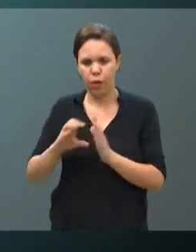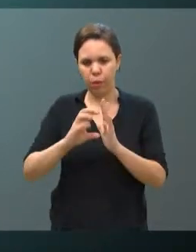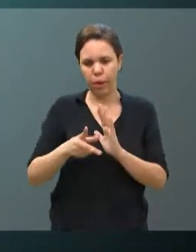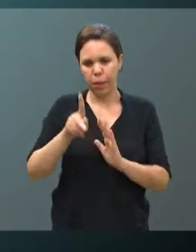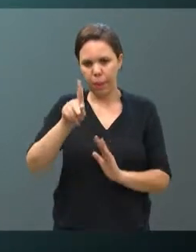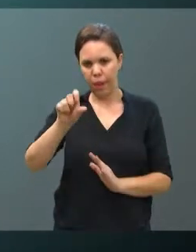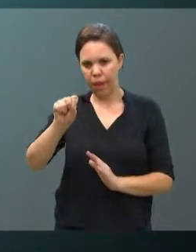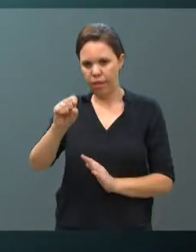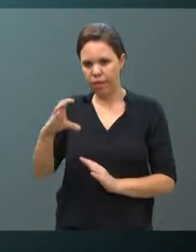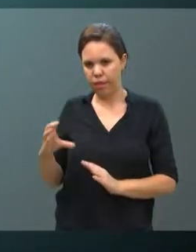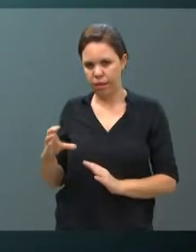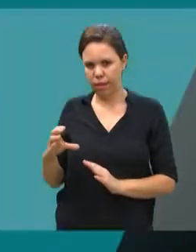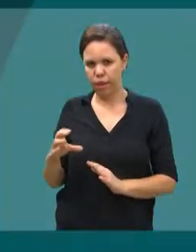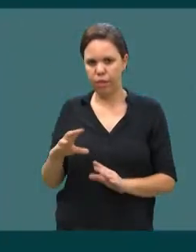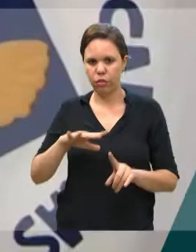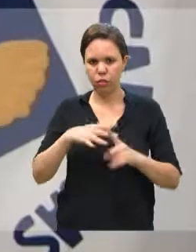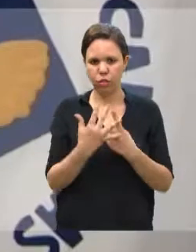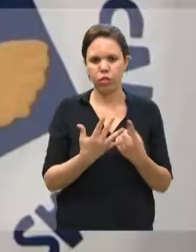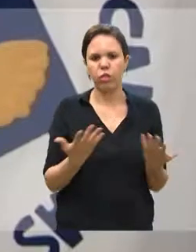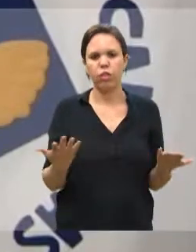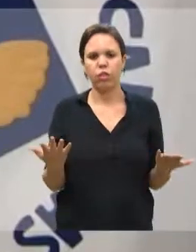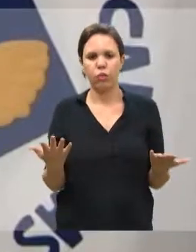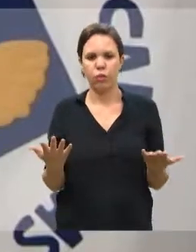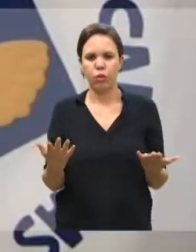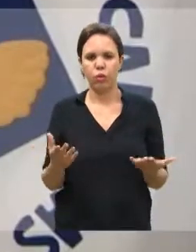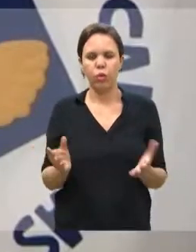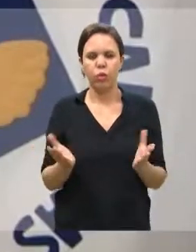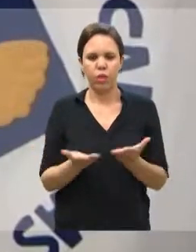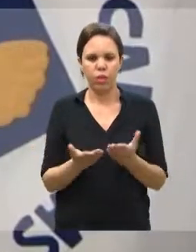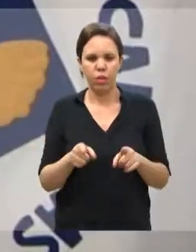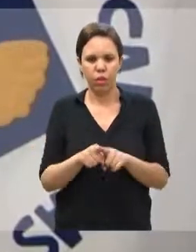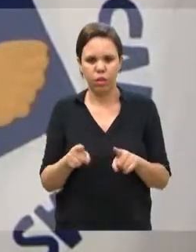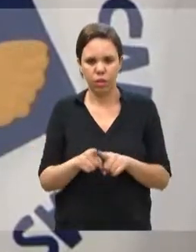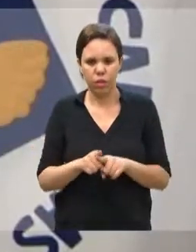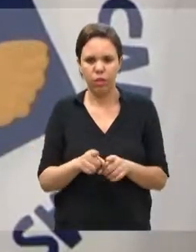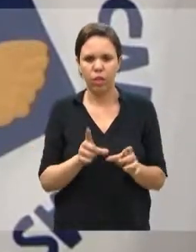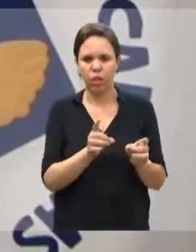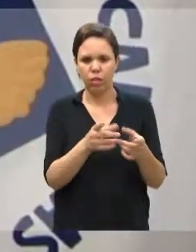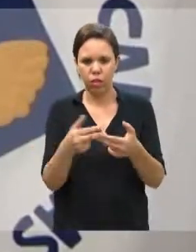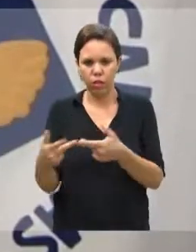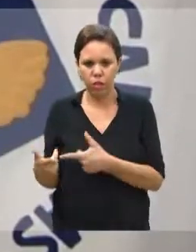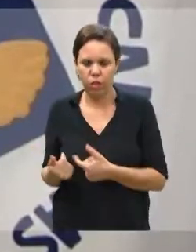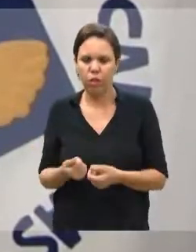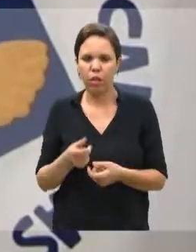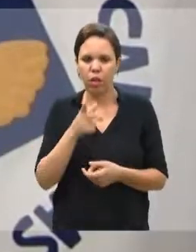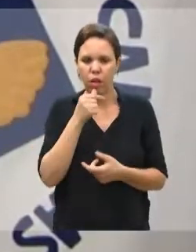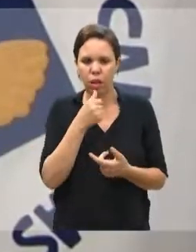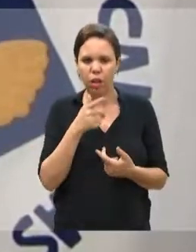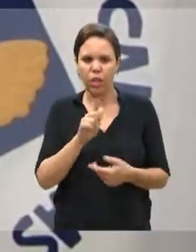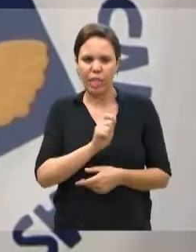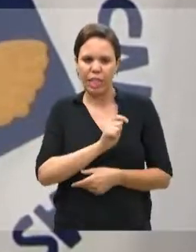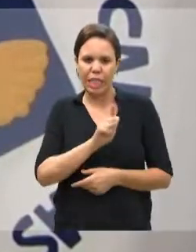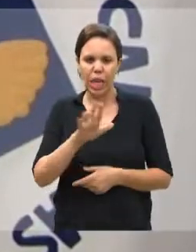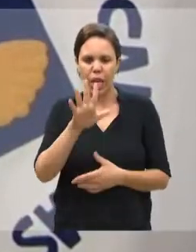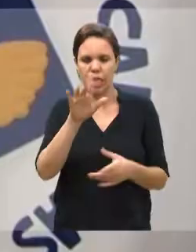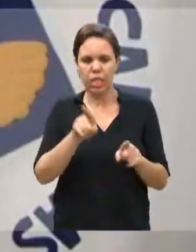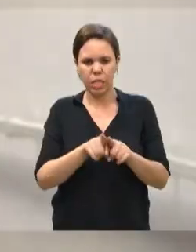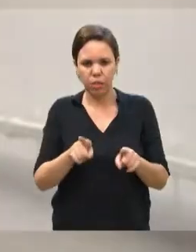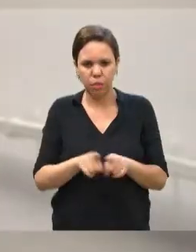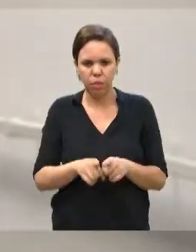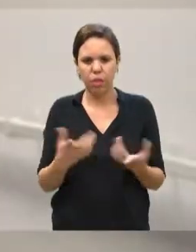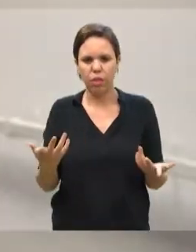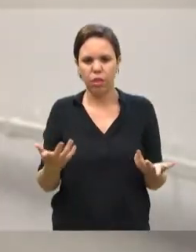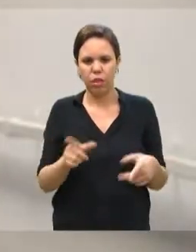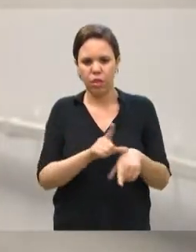PSC, Partido Social Cristão. Comerciante do Jardim São Marcos, no ramo de venda de água e gás, ganhou o apelido